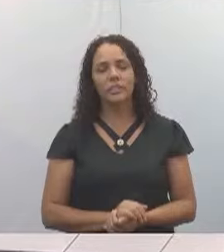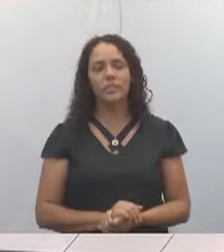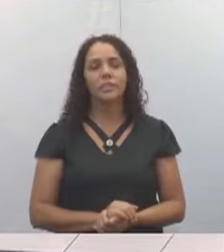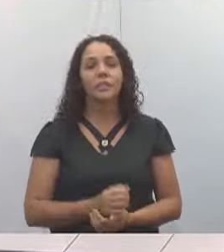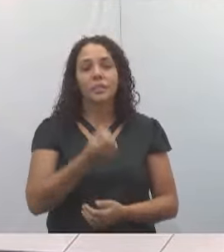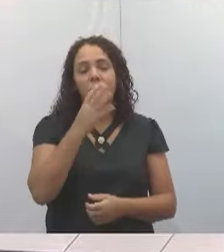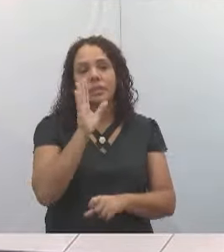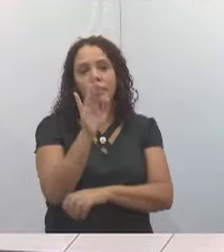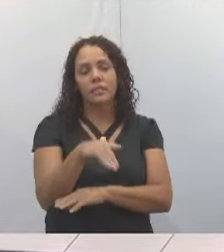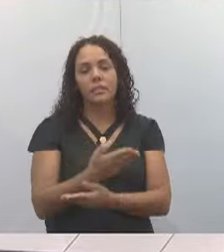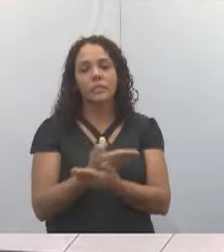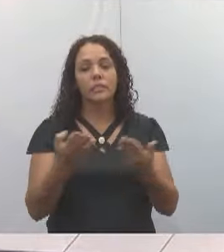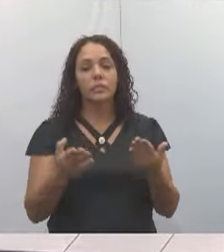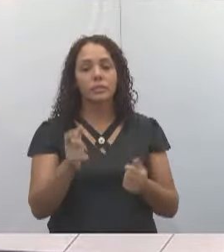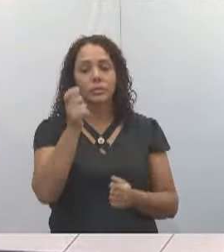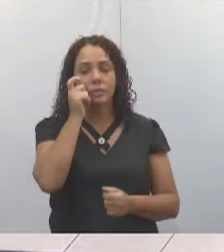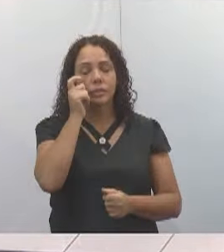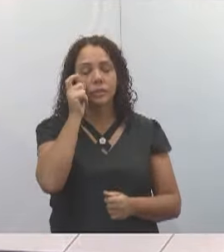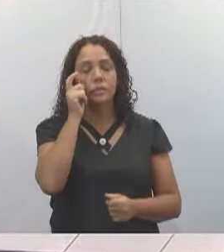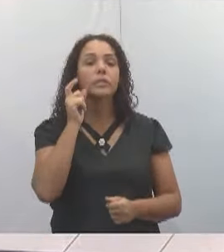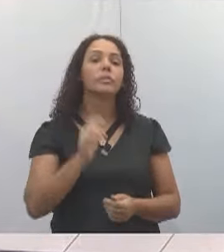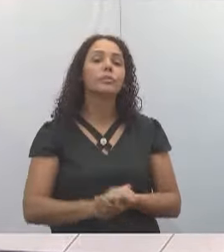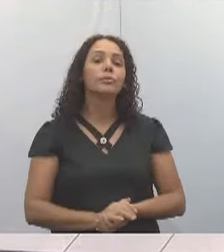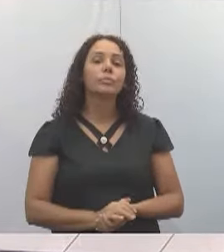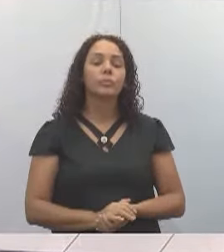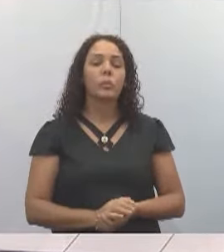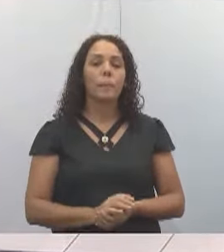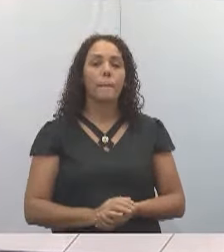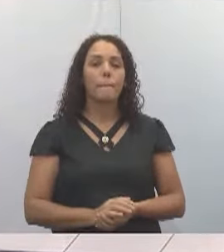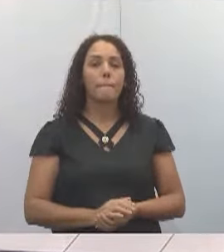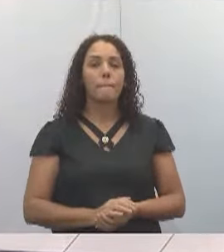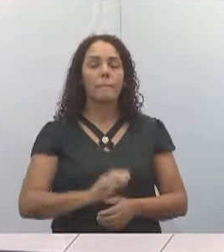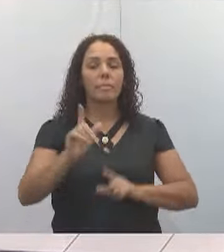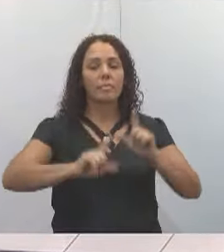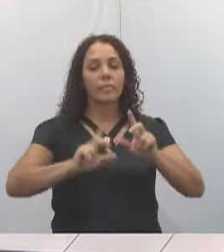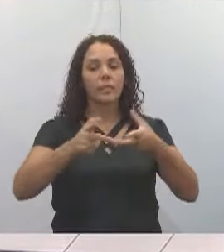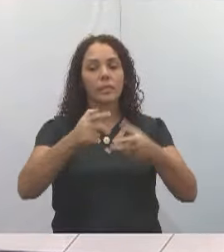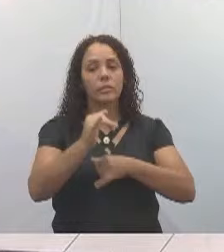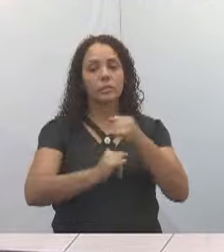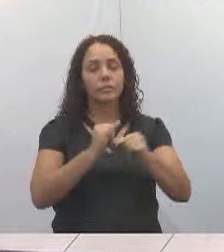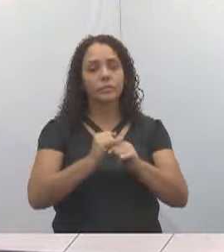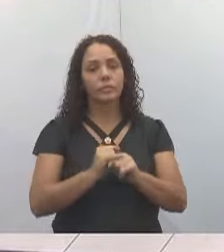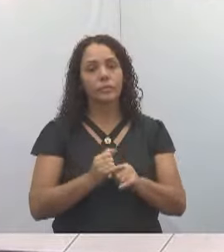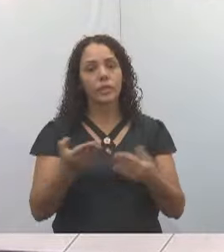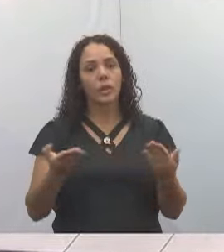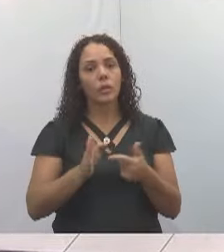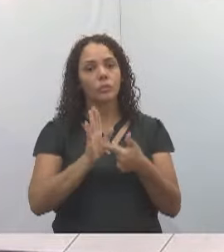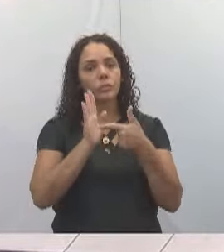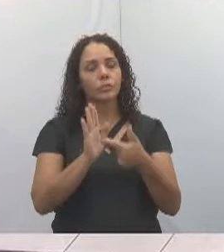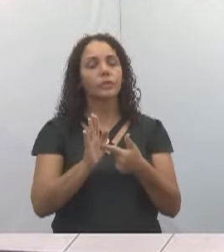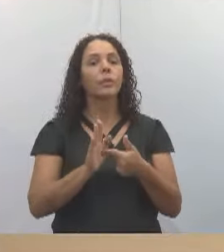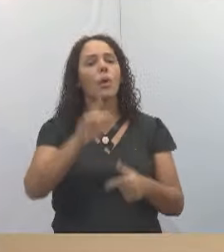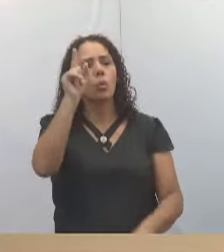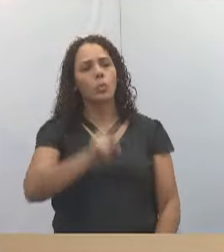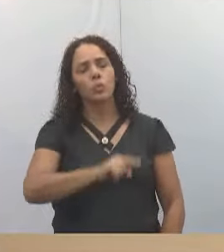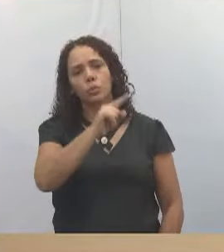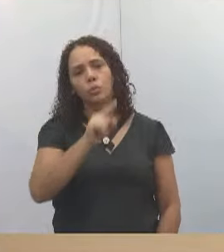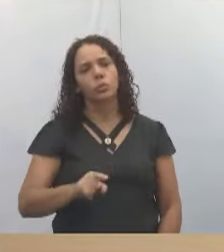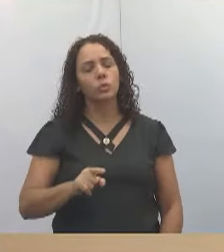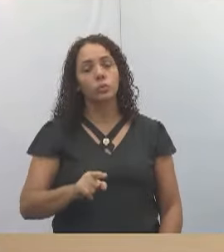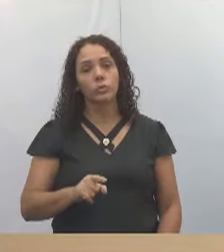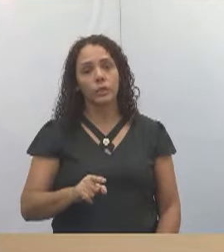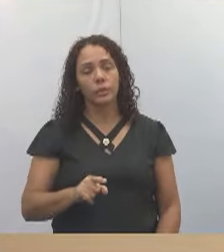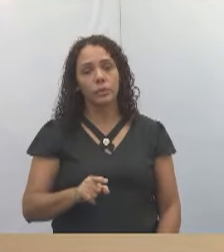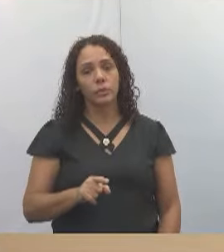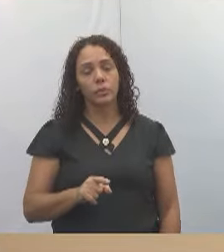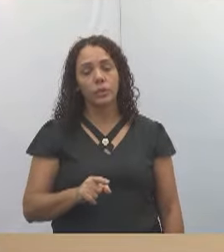Boa tarde a todos que nos assiste ao vivo, TV Câmaras, internauta. Vou estar aqui apresentando um veto total